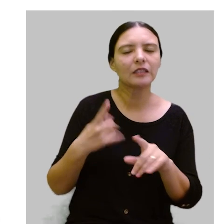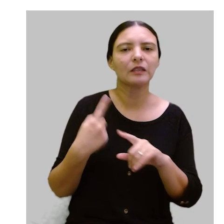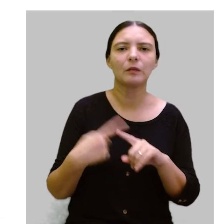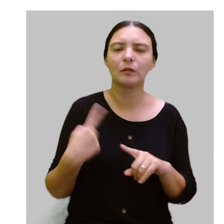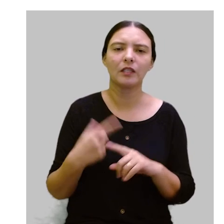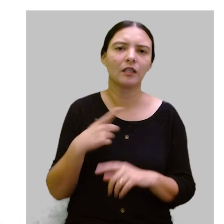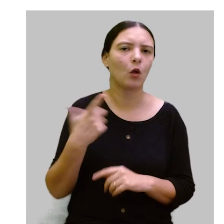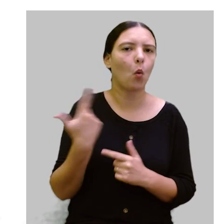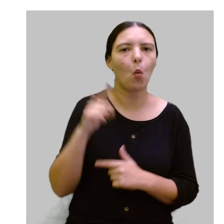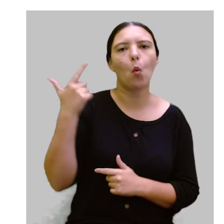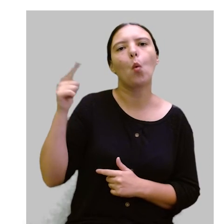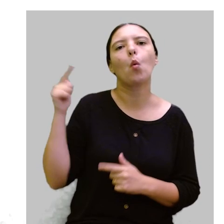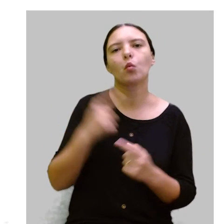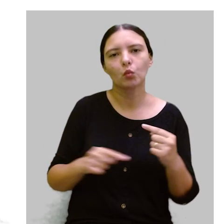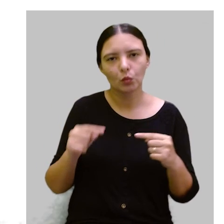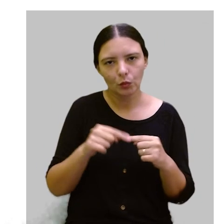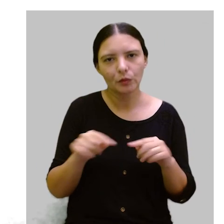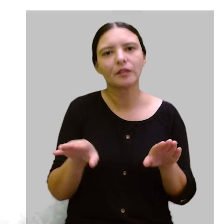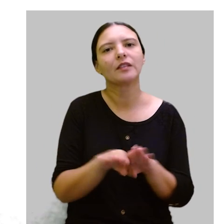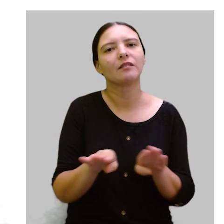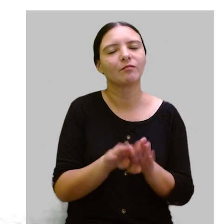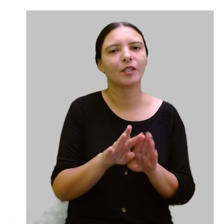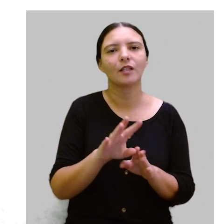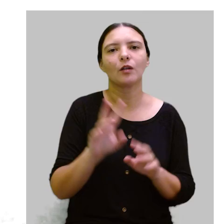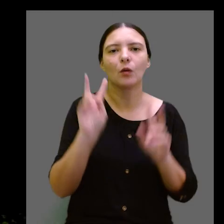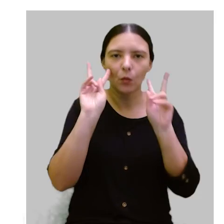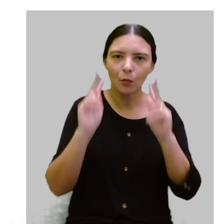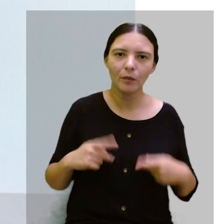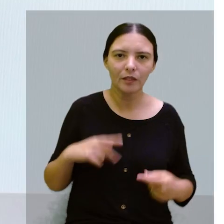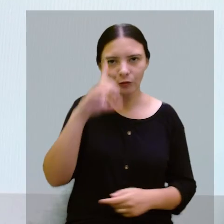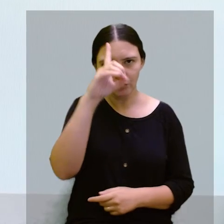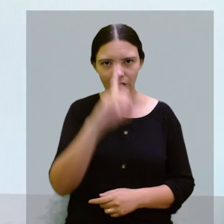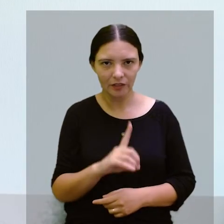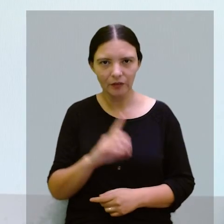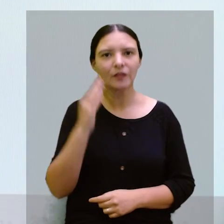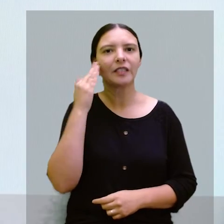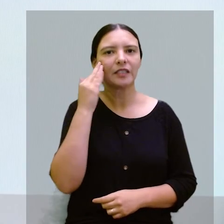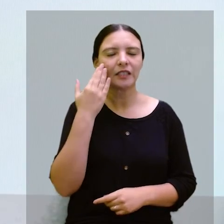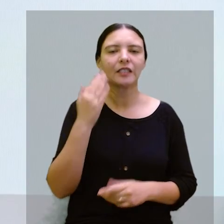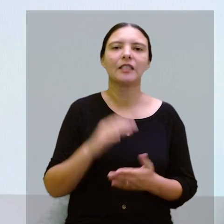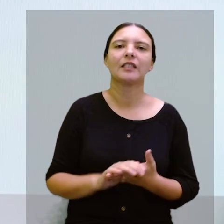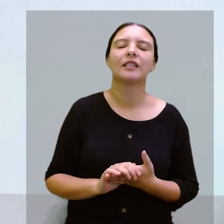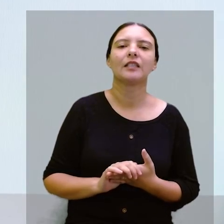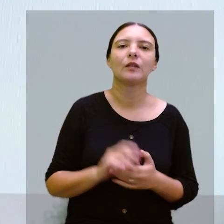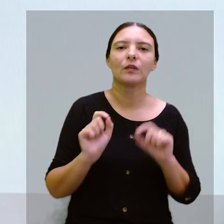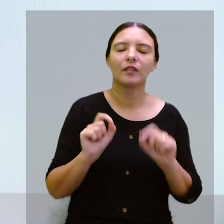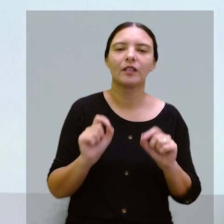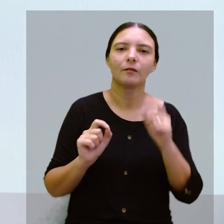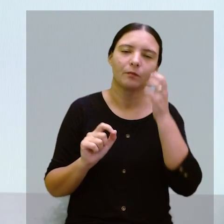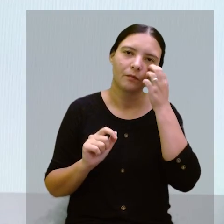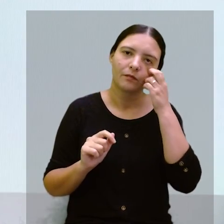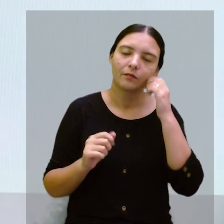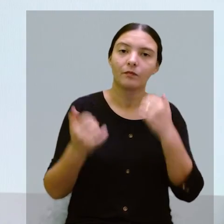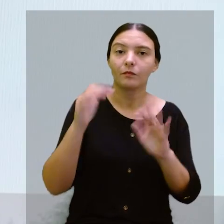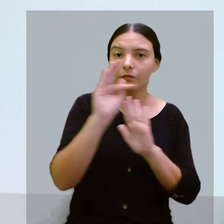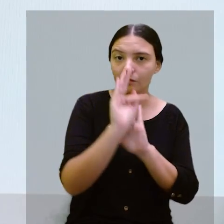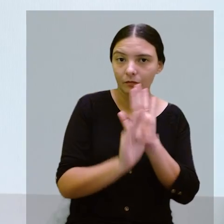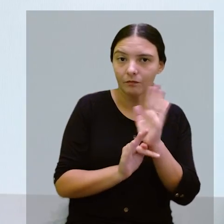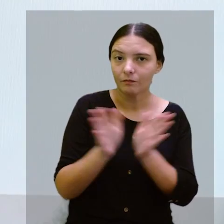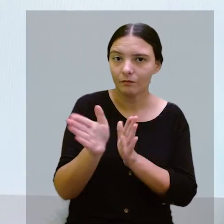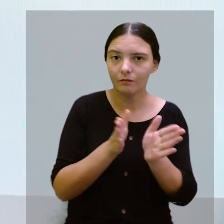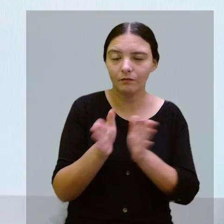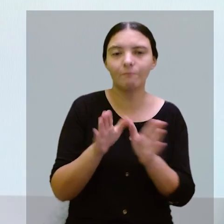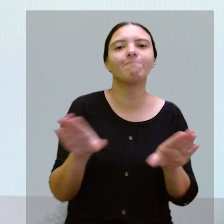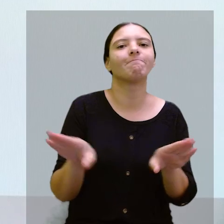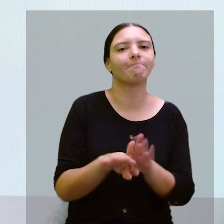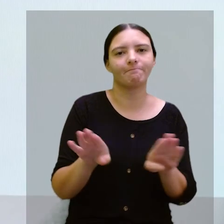outras funções, né, é também um direito humano. Né? Entender que o acesso a esses textos, o consumo desses textos, isso é